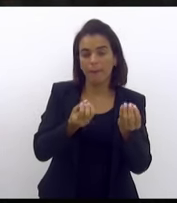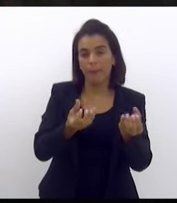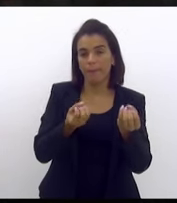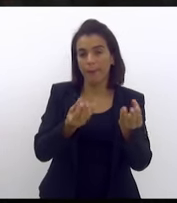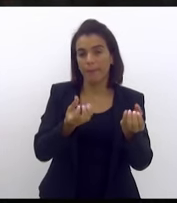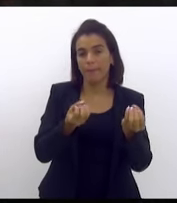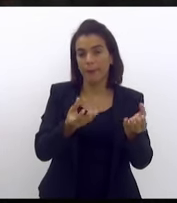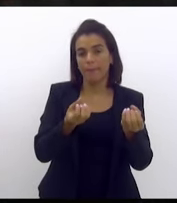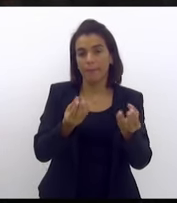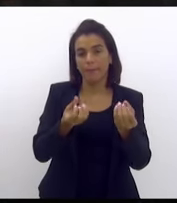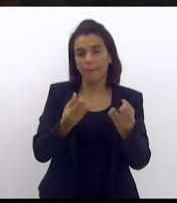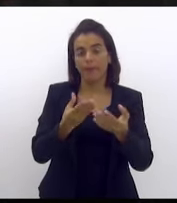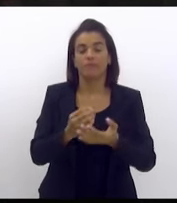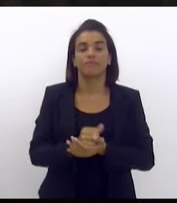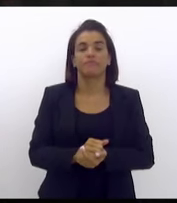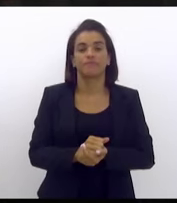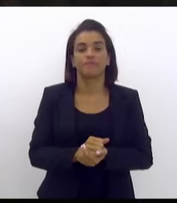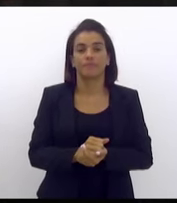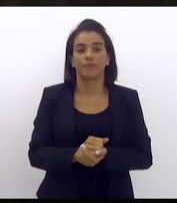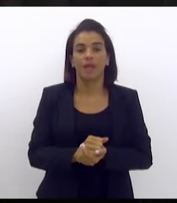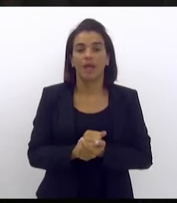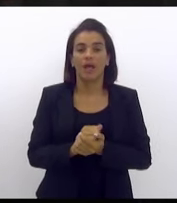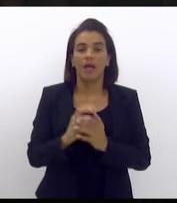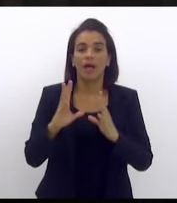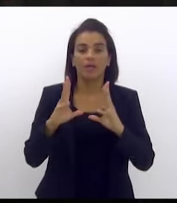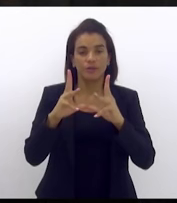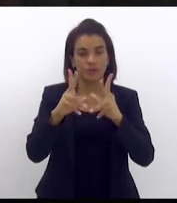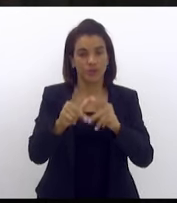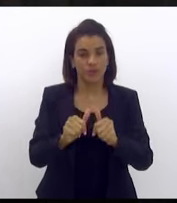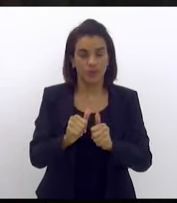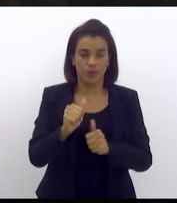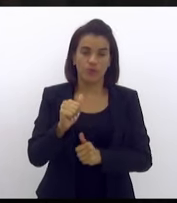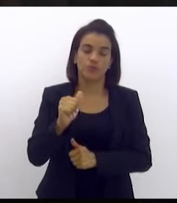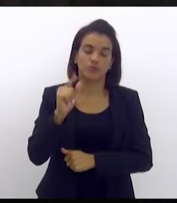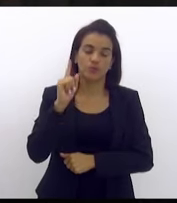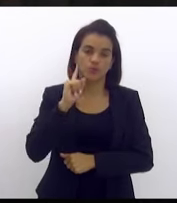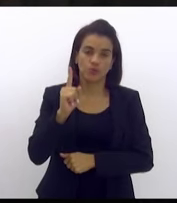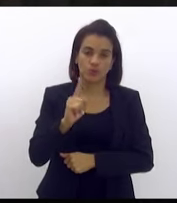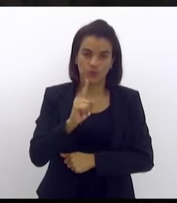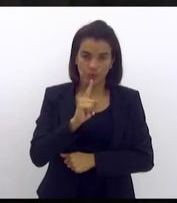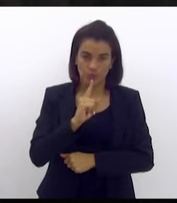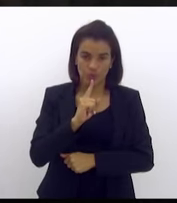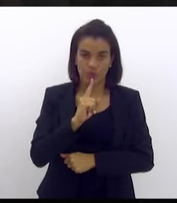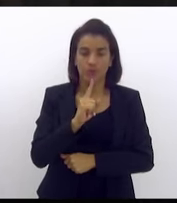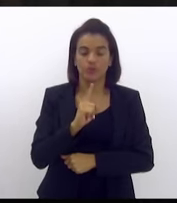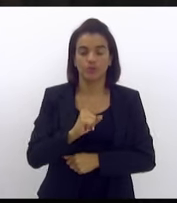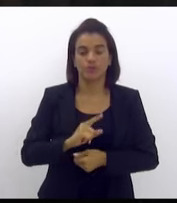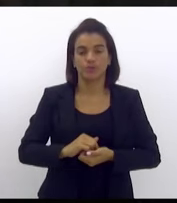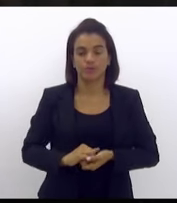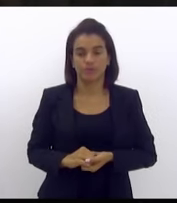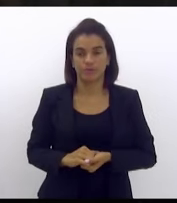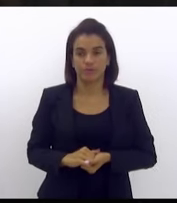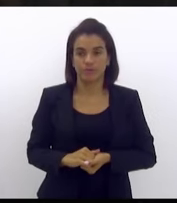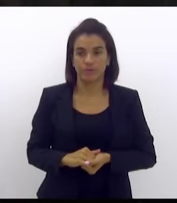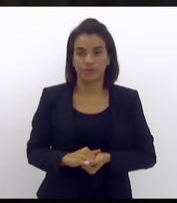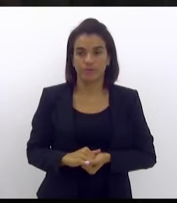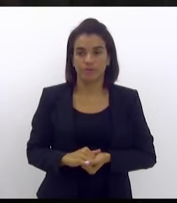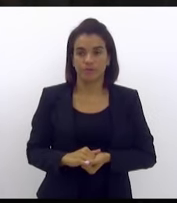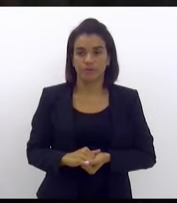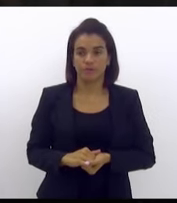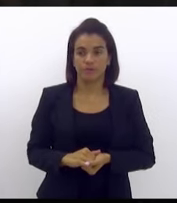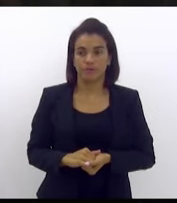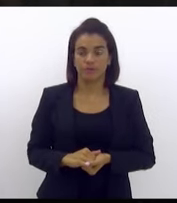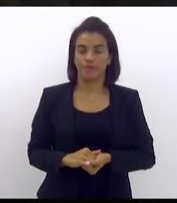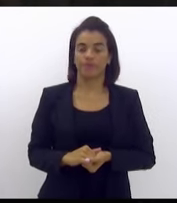que leva a nossa voz aos portadores de deficiência auditiva.